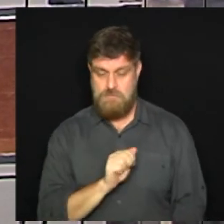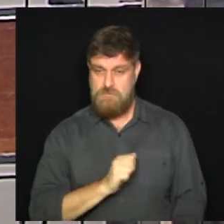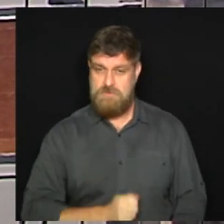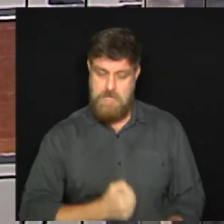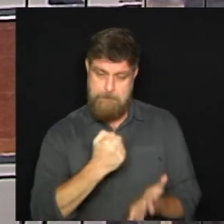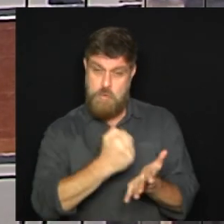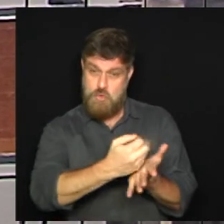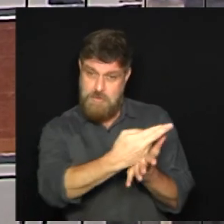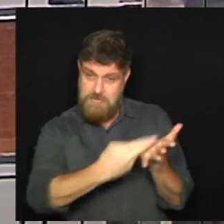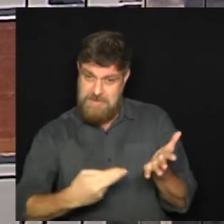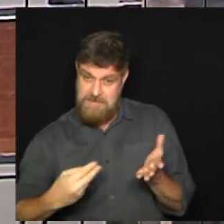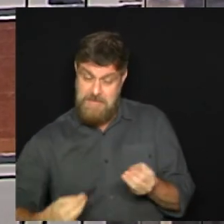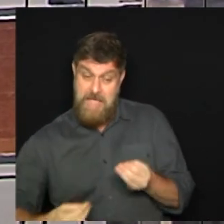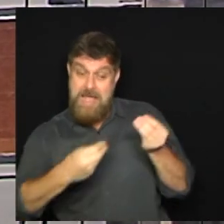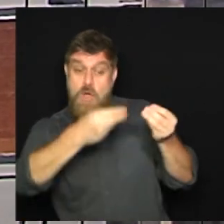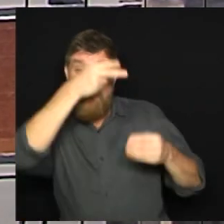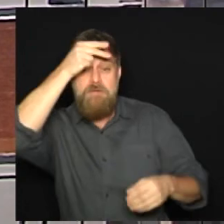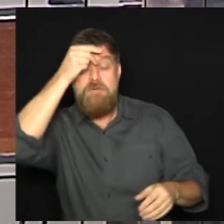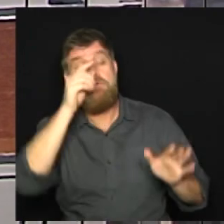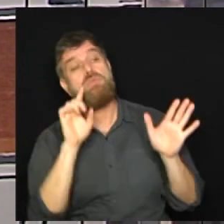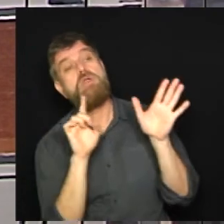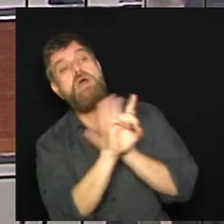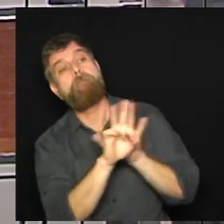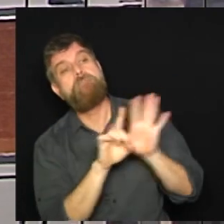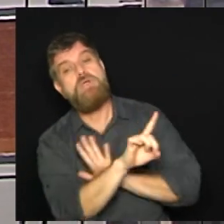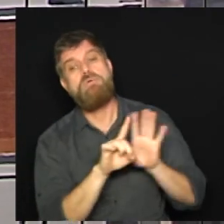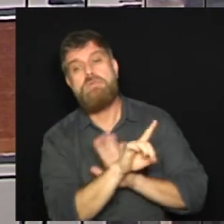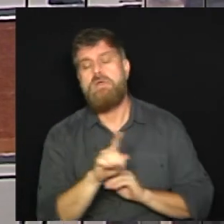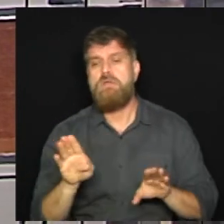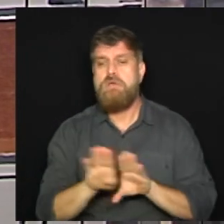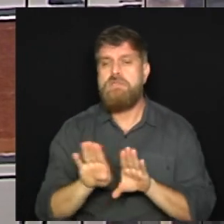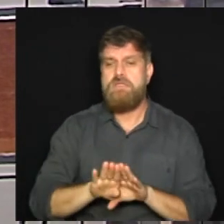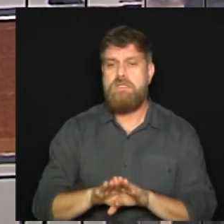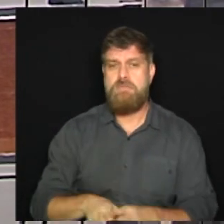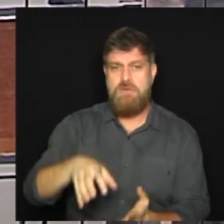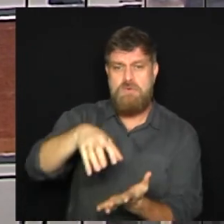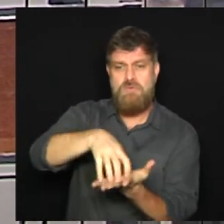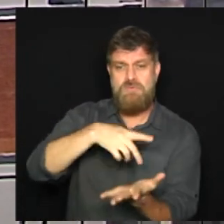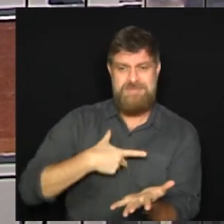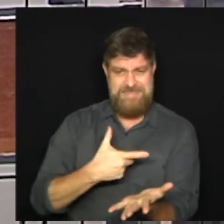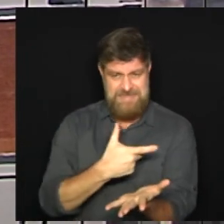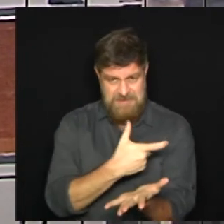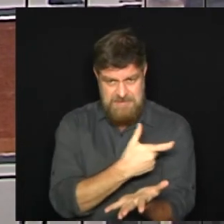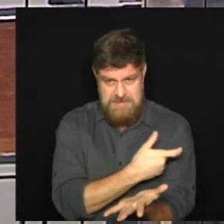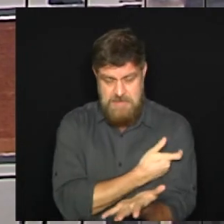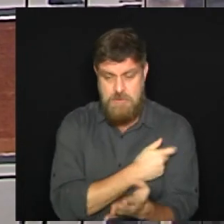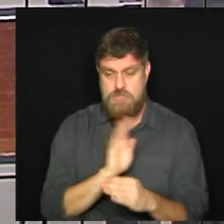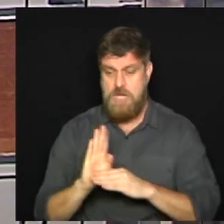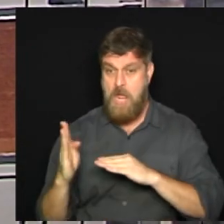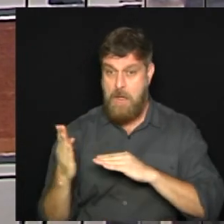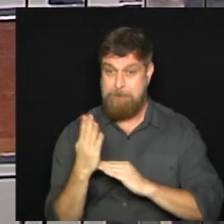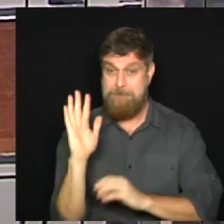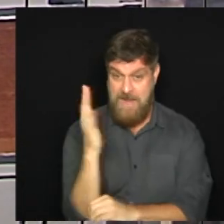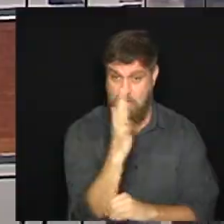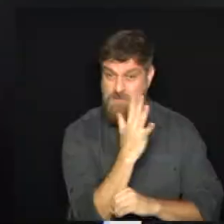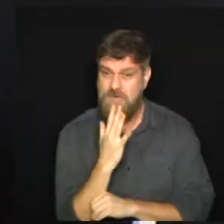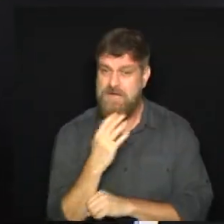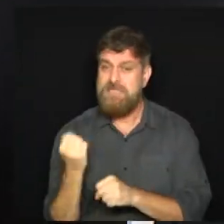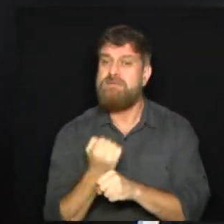requerimento direcionado à Prefeitura perguntando sobre a reforma e ampliação do centro de saúde no bairro Parque